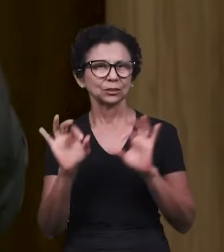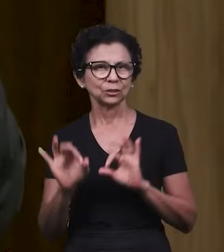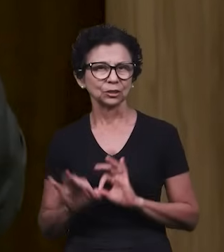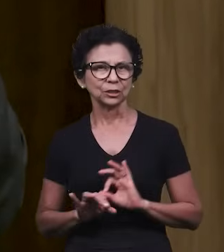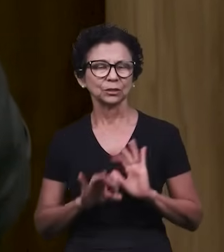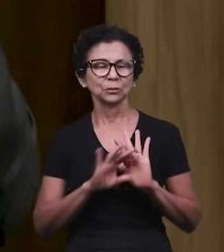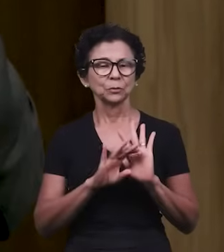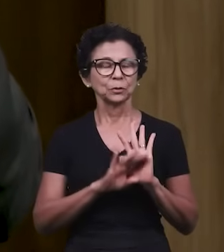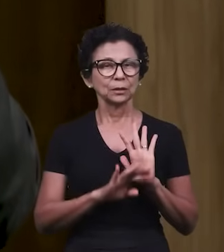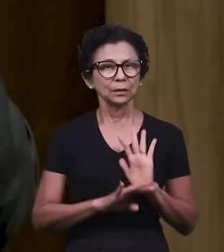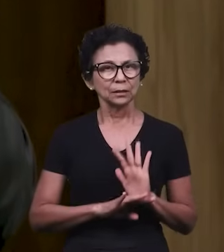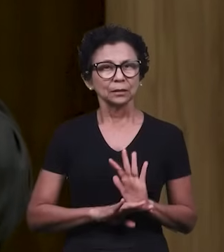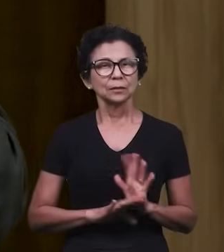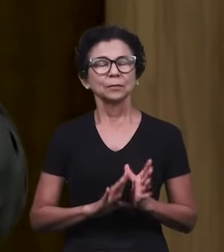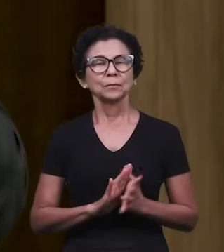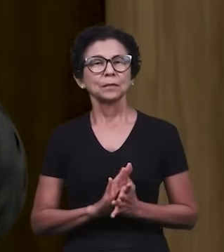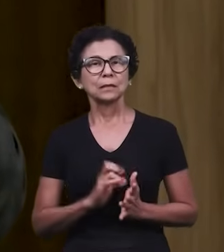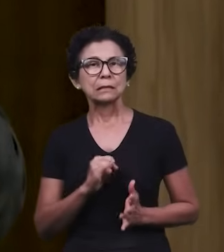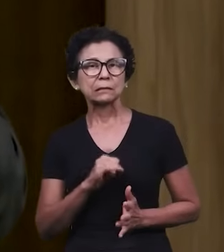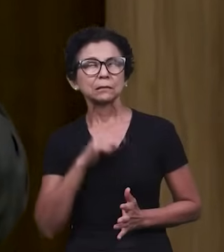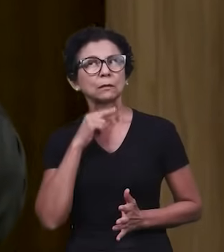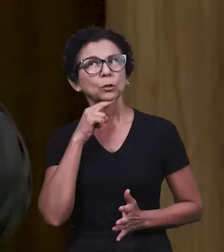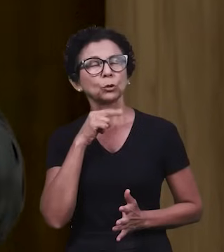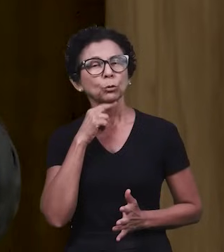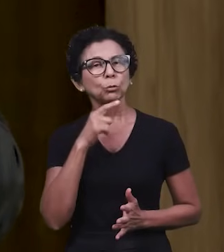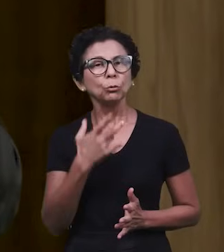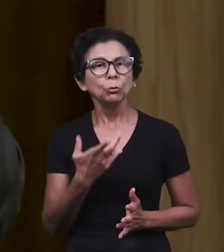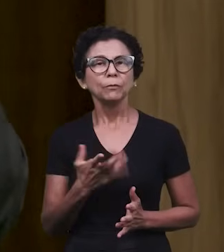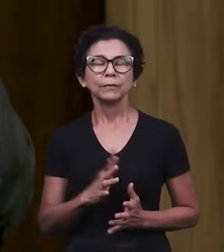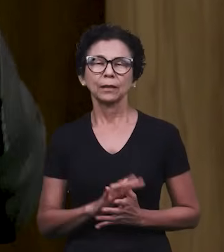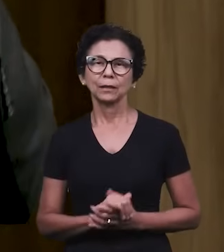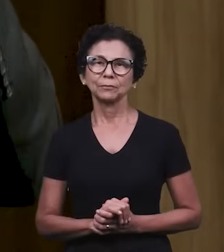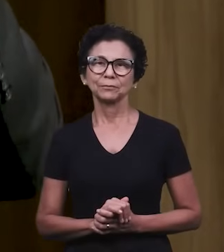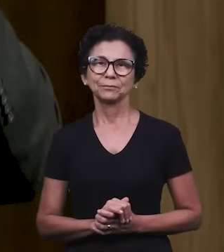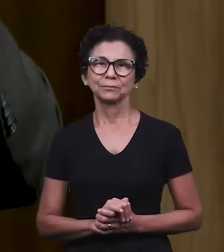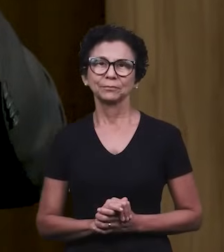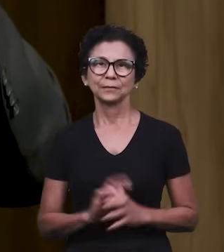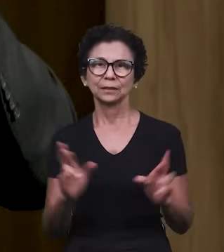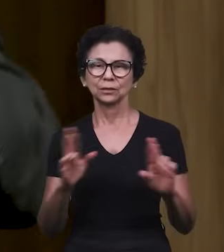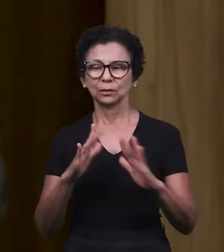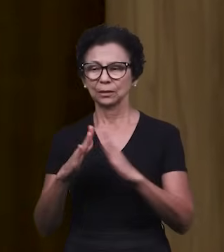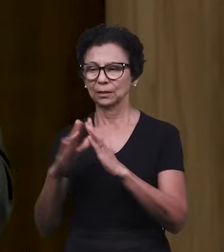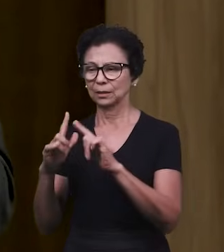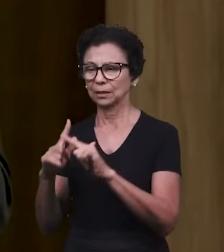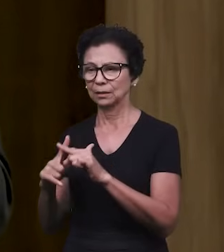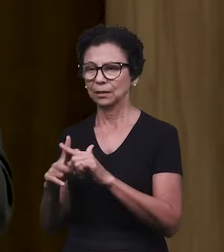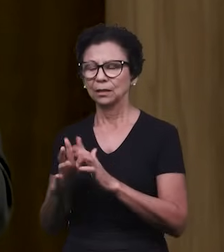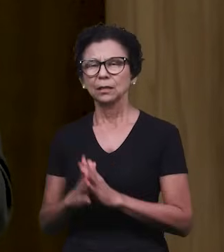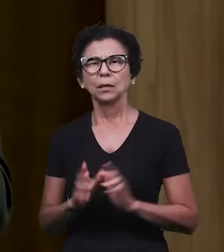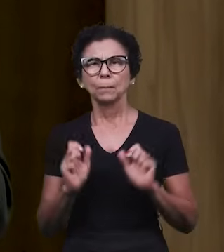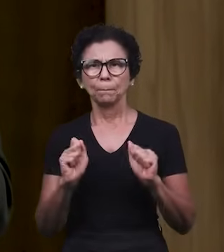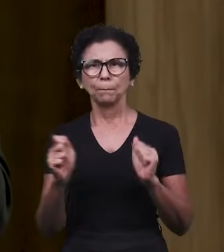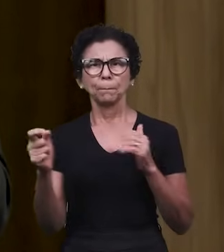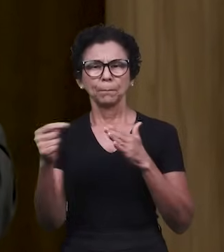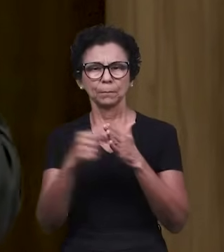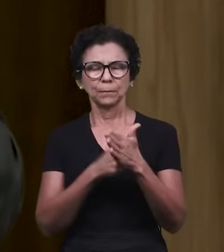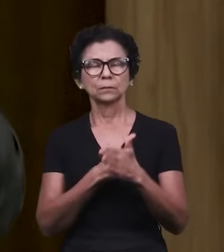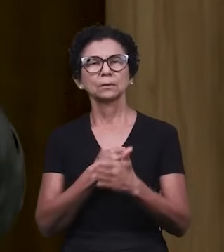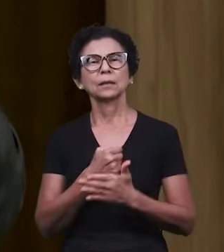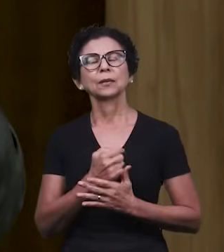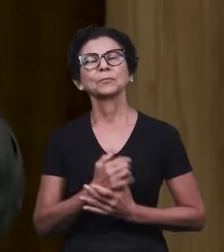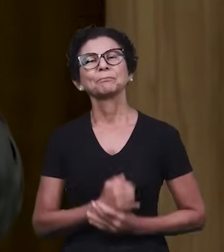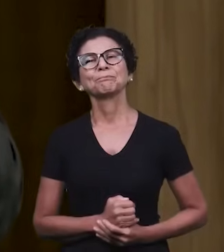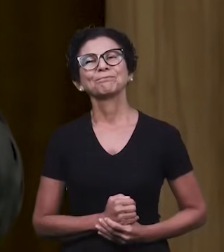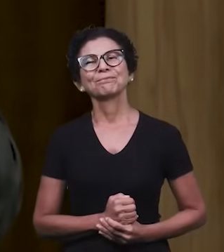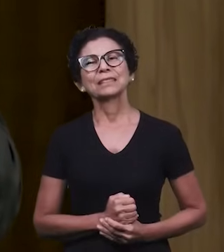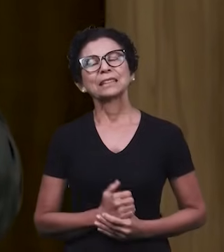conosco, tendo dúvidas com relação a algo relacionado à igreja, esteja nos enviando a sua dúvida e o